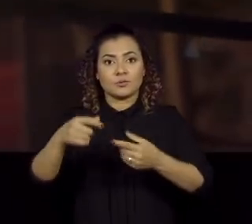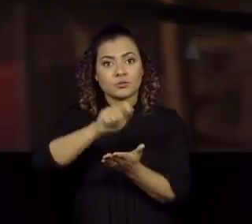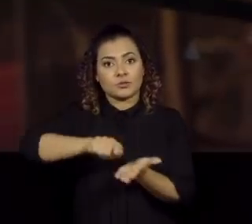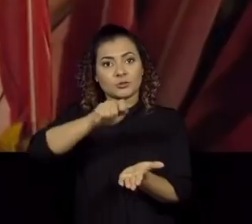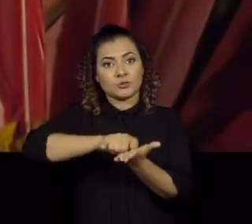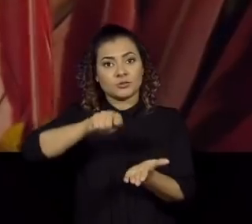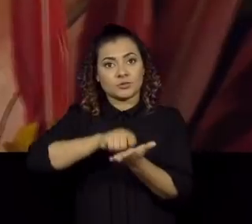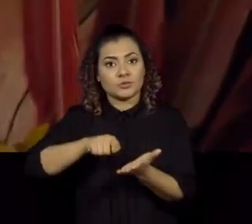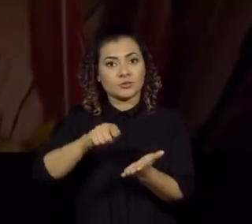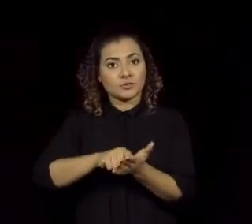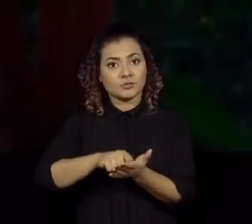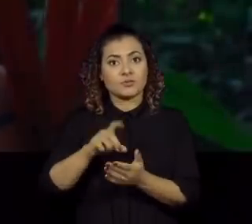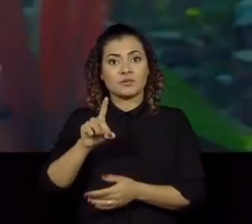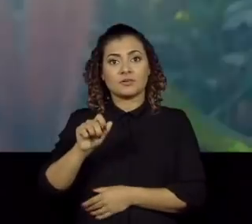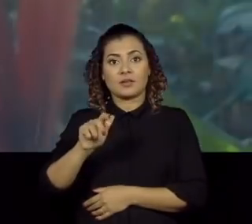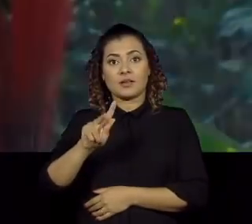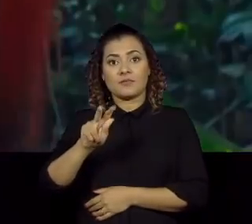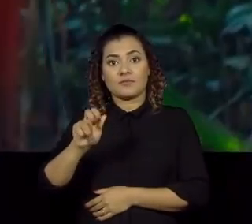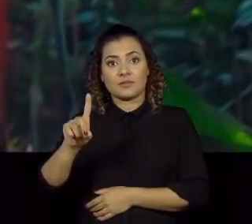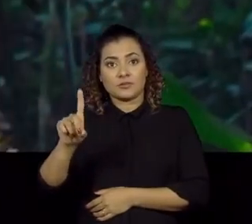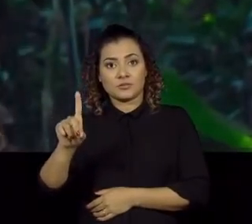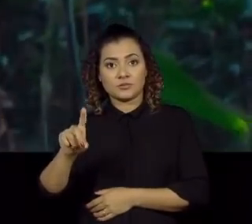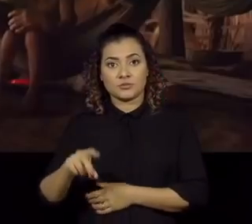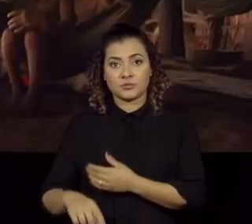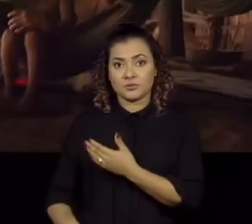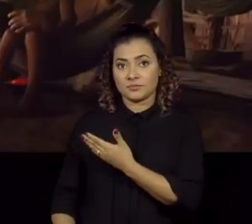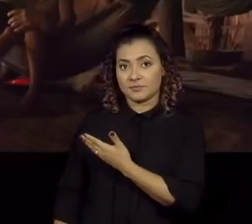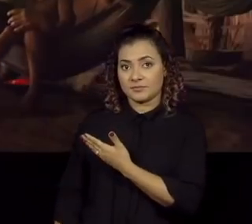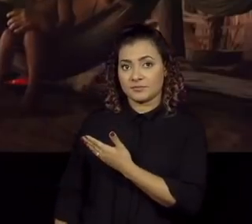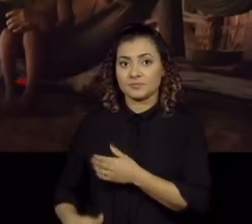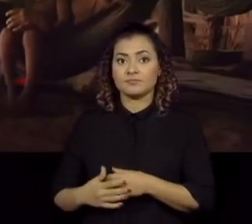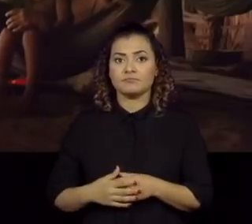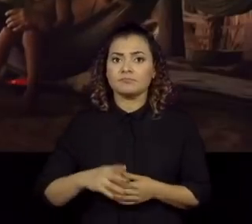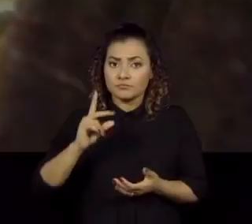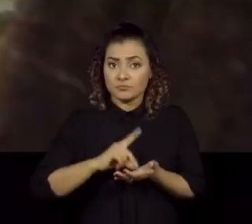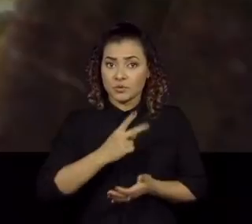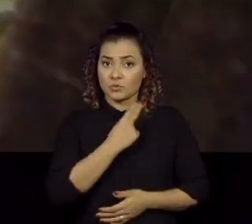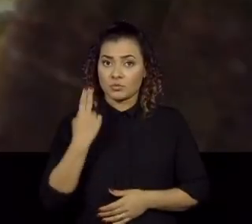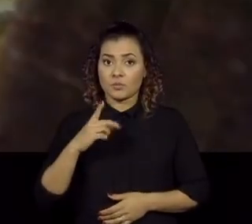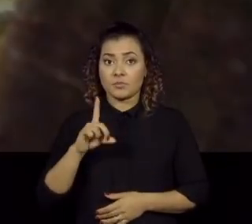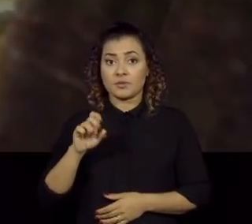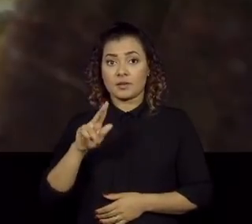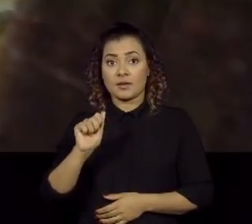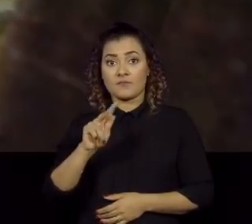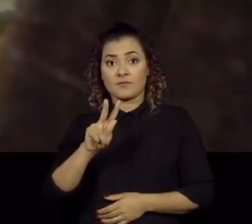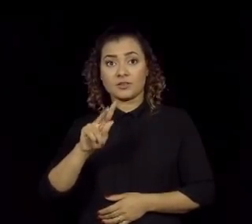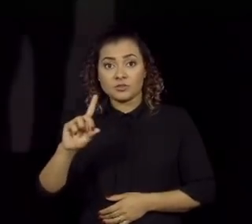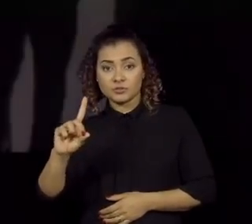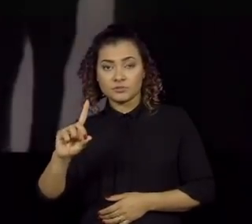escritor Davi Copenaua. Davi Copenaua Yanomami.